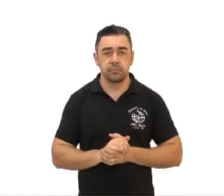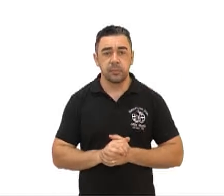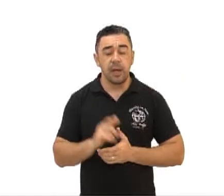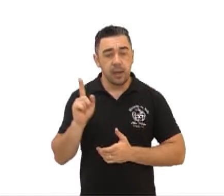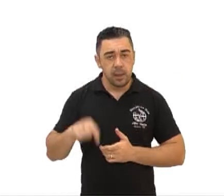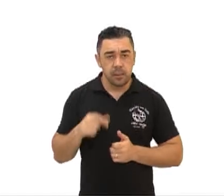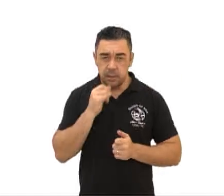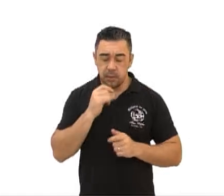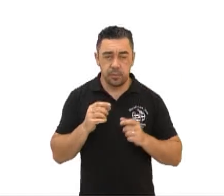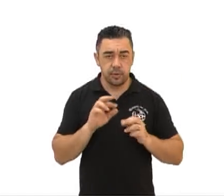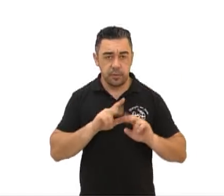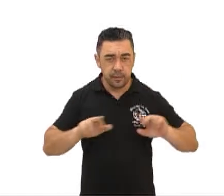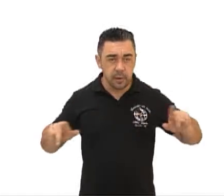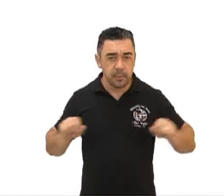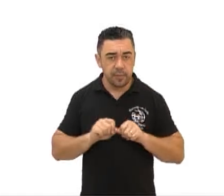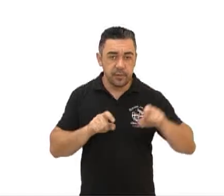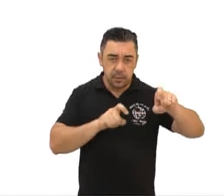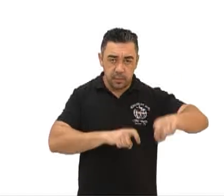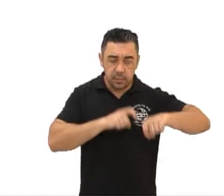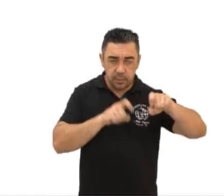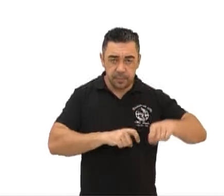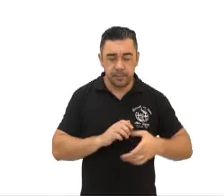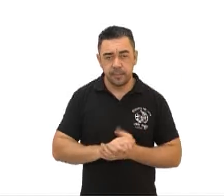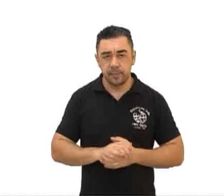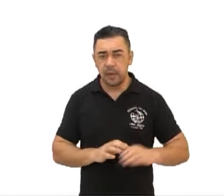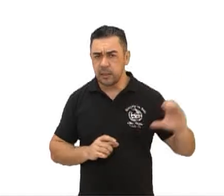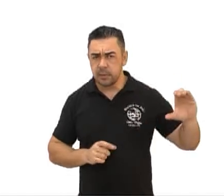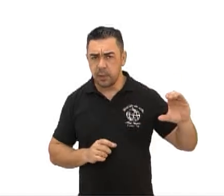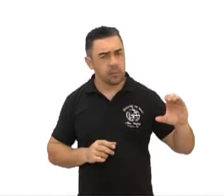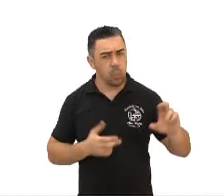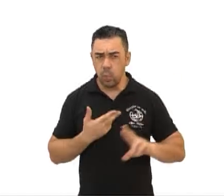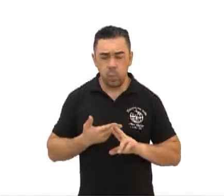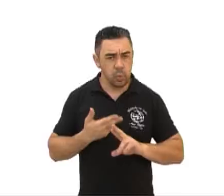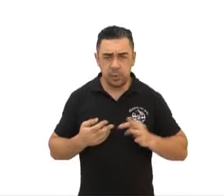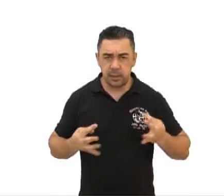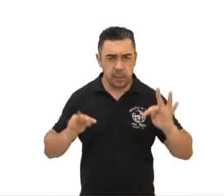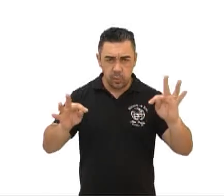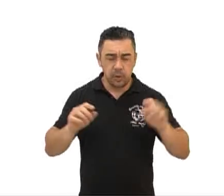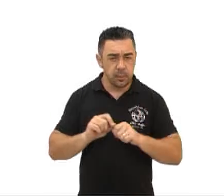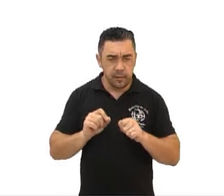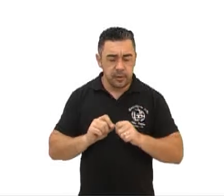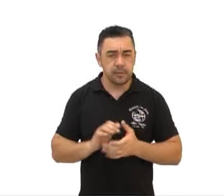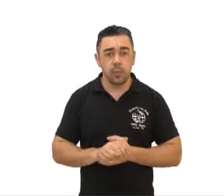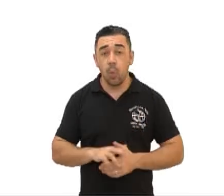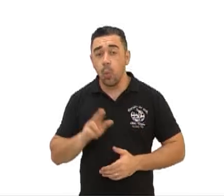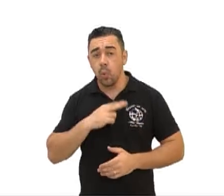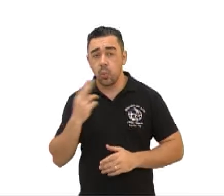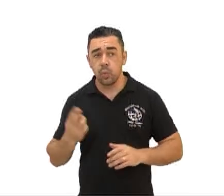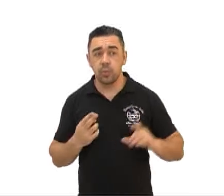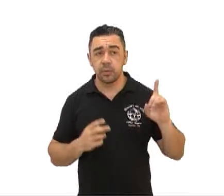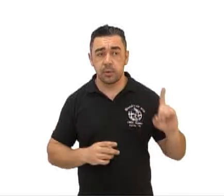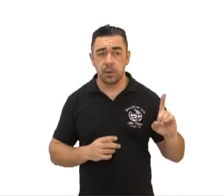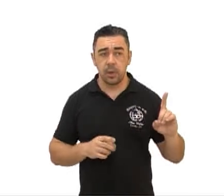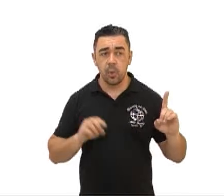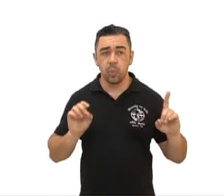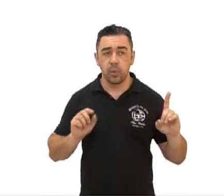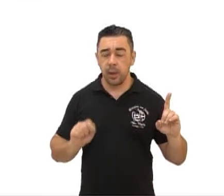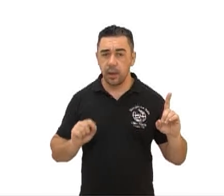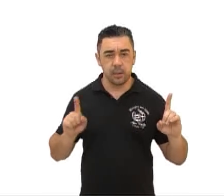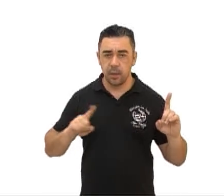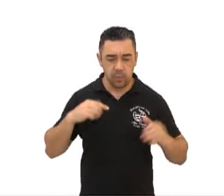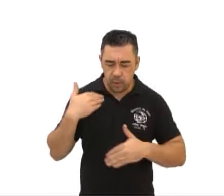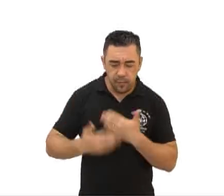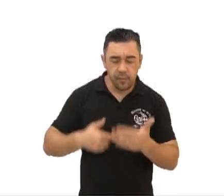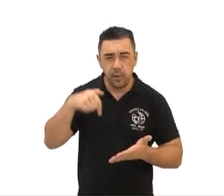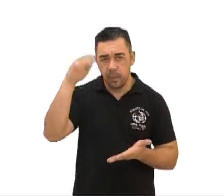para a produção agrícola. C. Não utiliza a tecnologia para sua produção. Ou D. O agronegócio não se desenvolveu